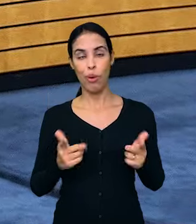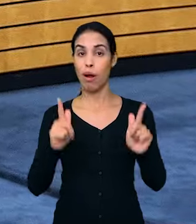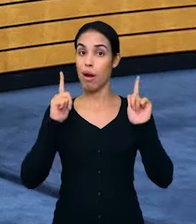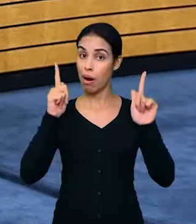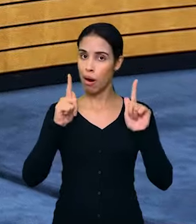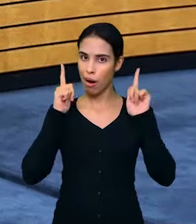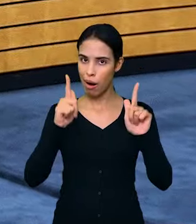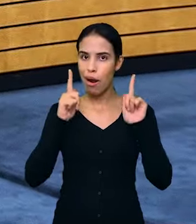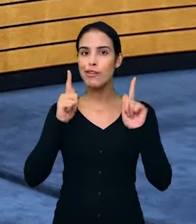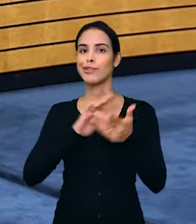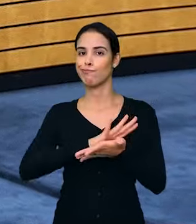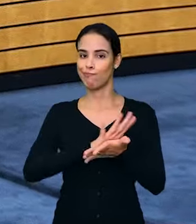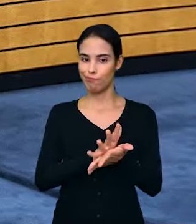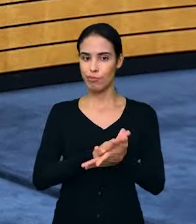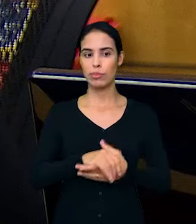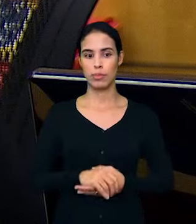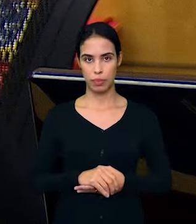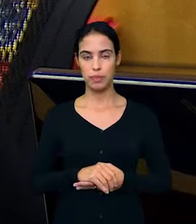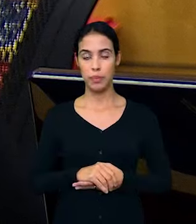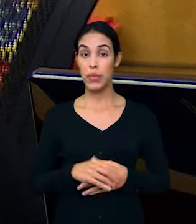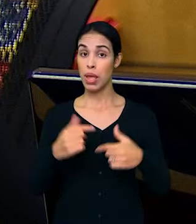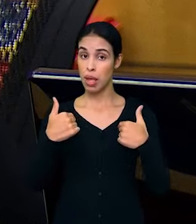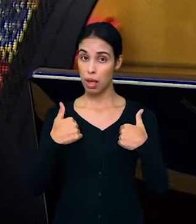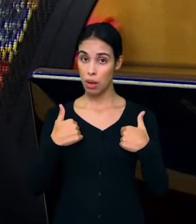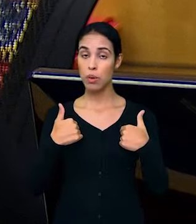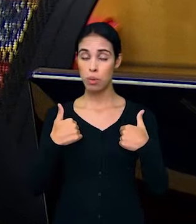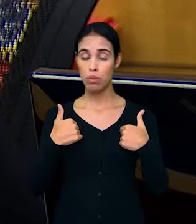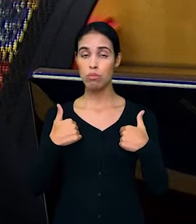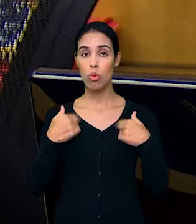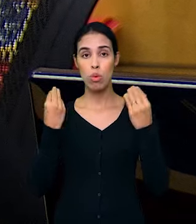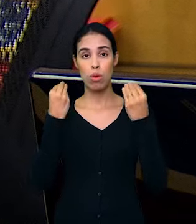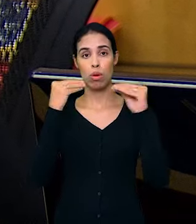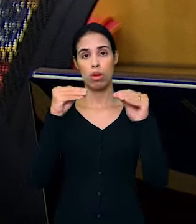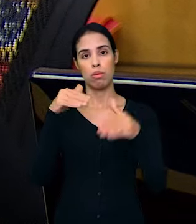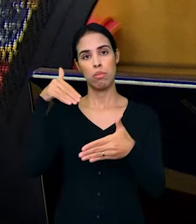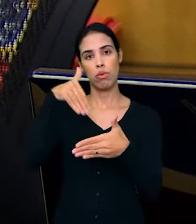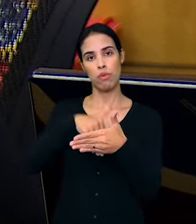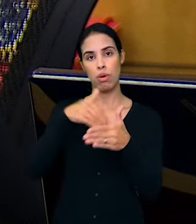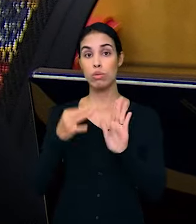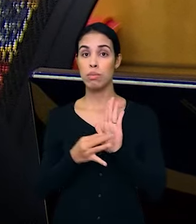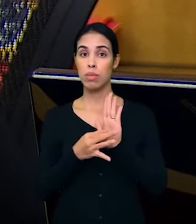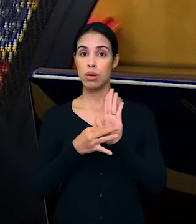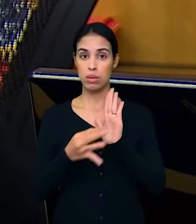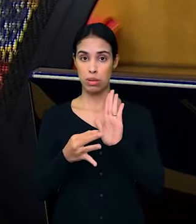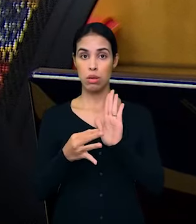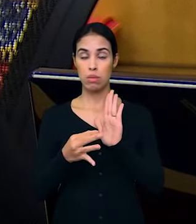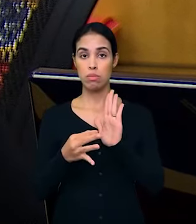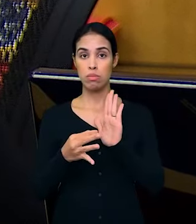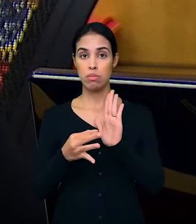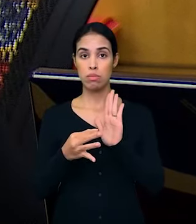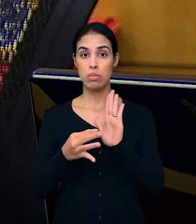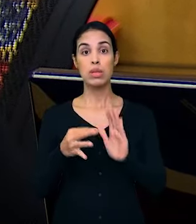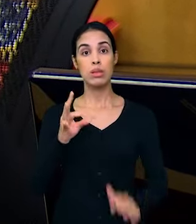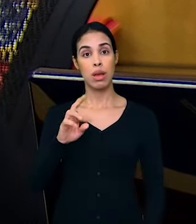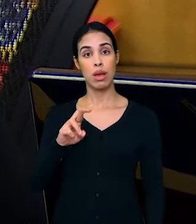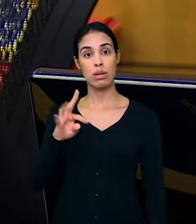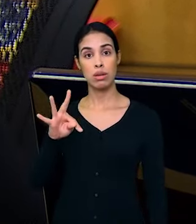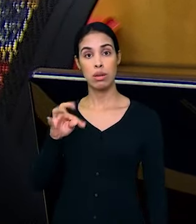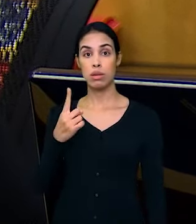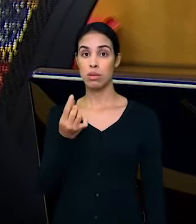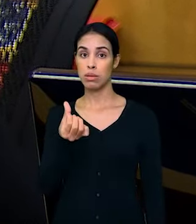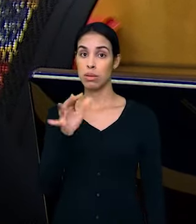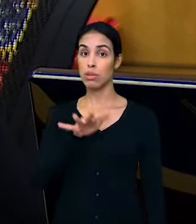ser considerada abusiva. E eu estou invocando aqui fundamento do parecer da douta Procuradoria Regional do